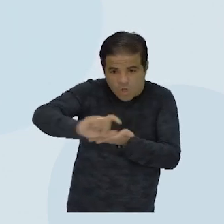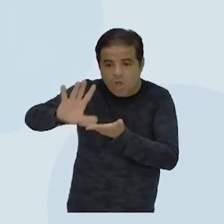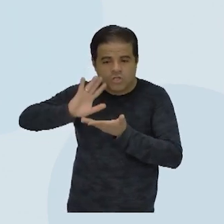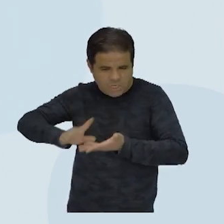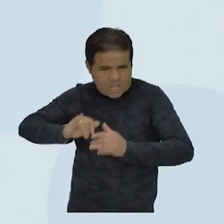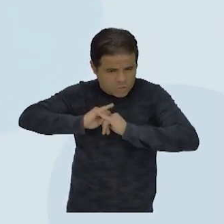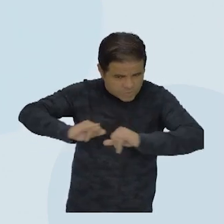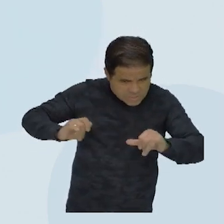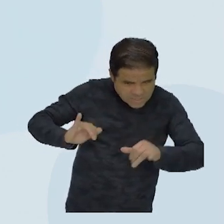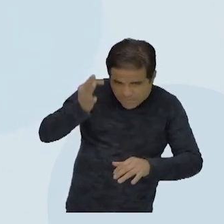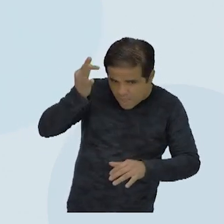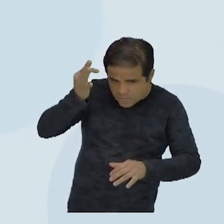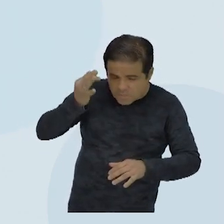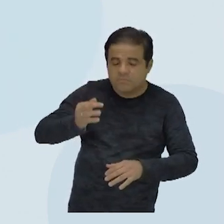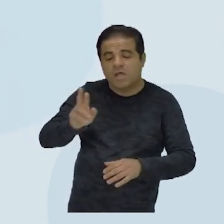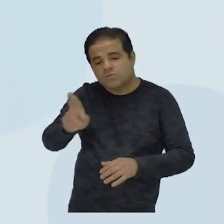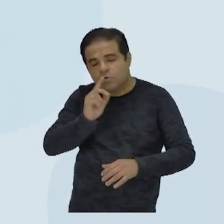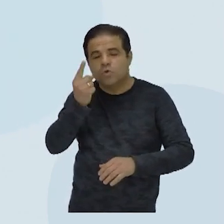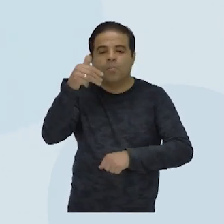falsas. Então, 1 minuto.